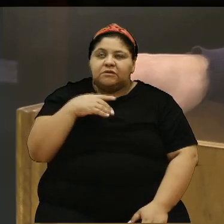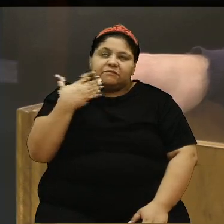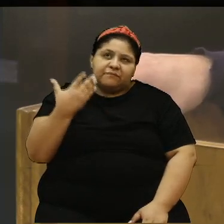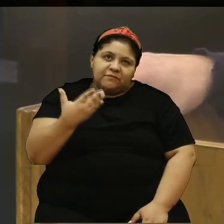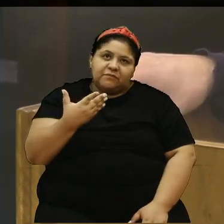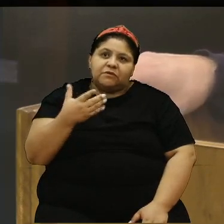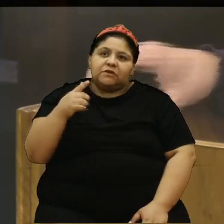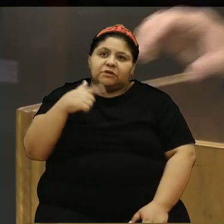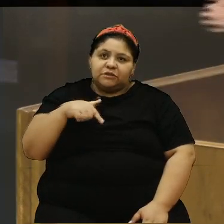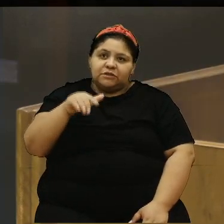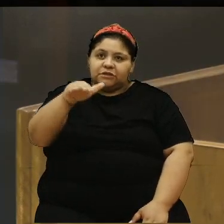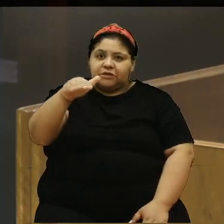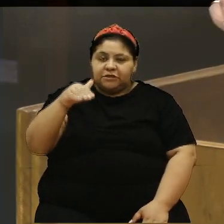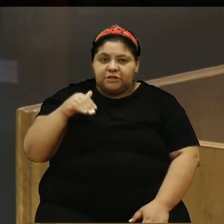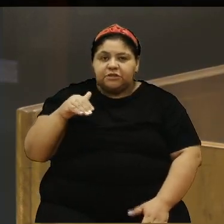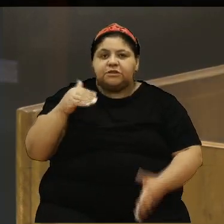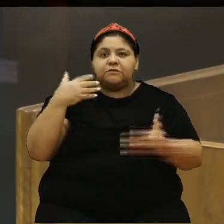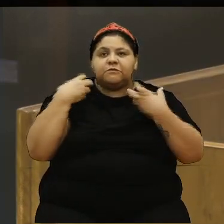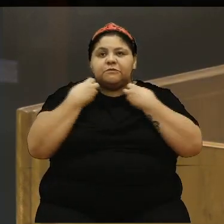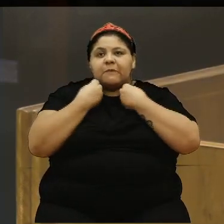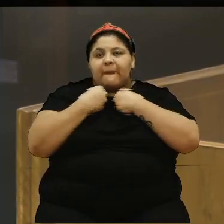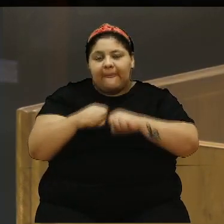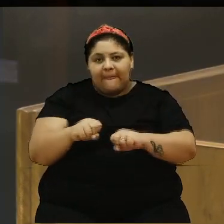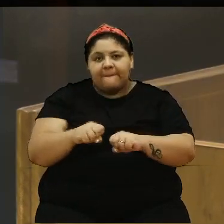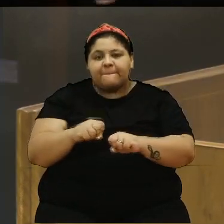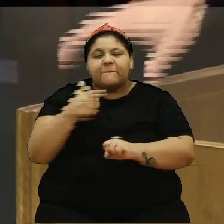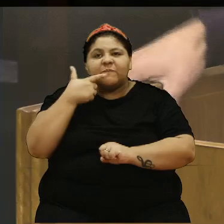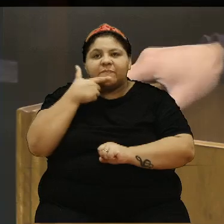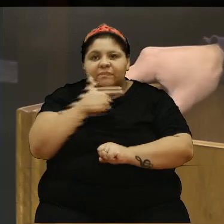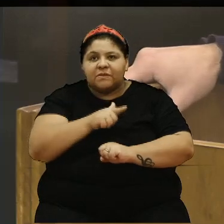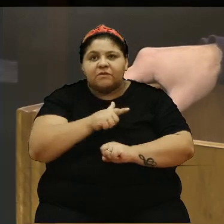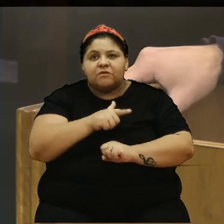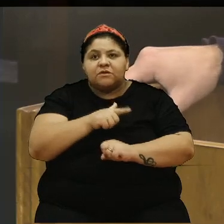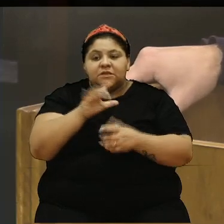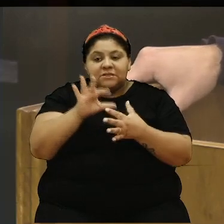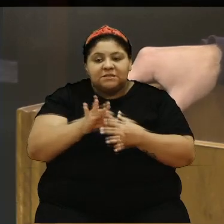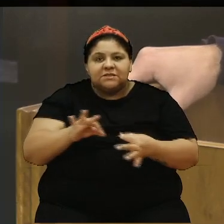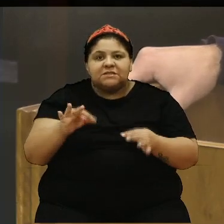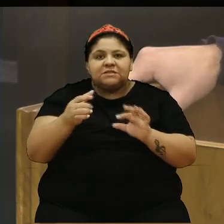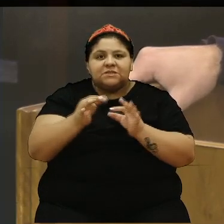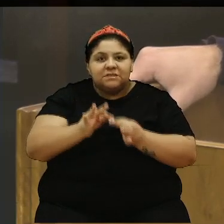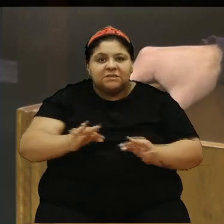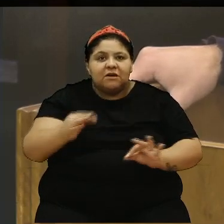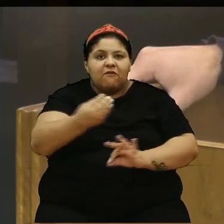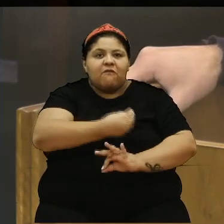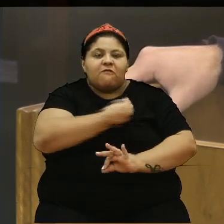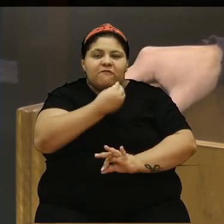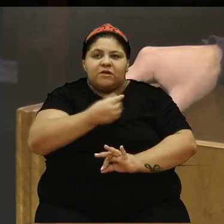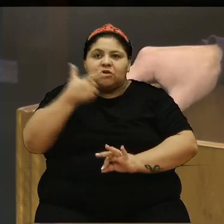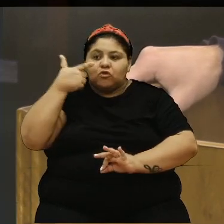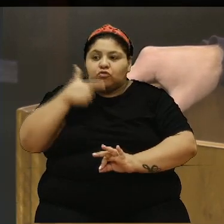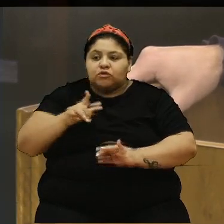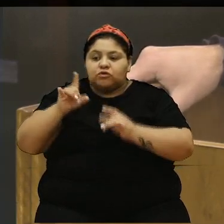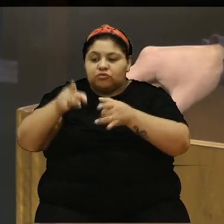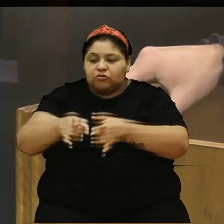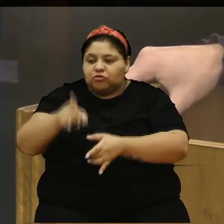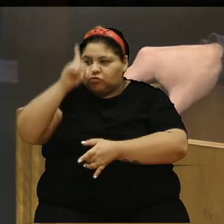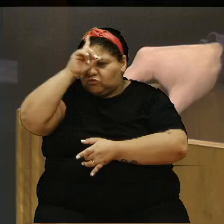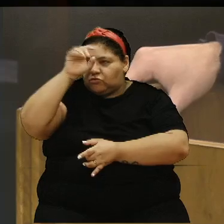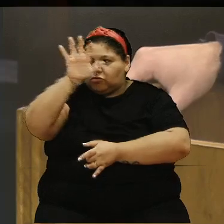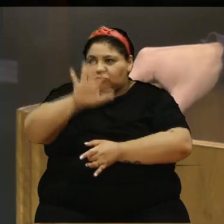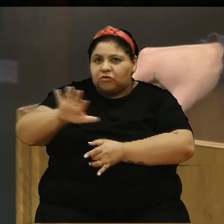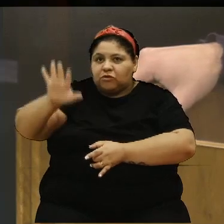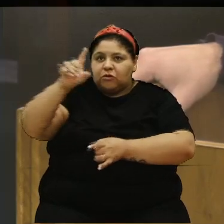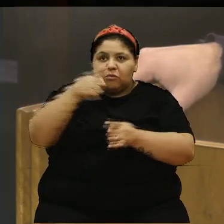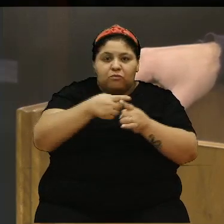destino, a gente entrou em contato com a secretaria e foi conseguido salvar a vida desse cidadão, conseguiu um leito no hospital geral, porque lá